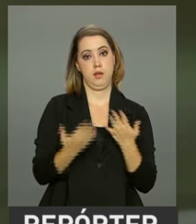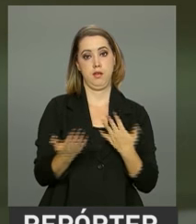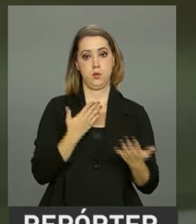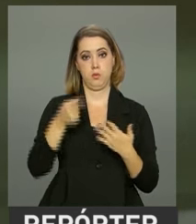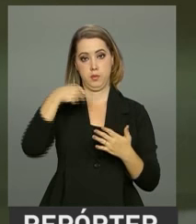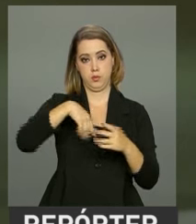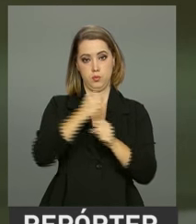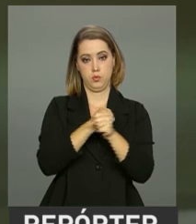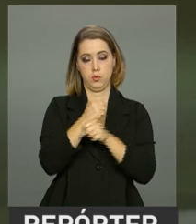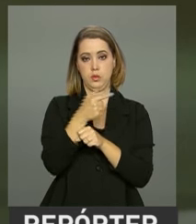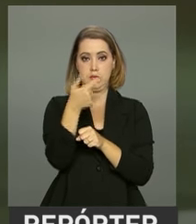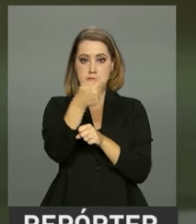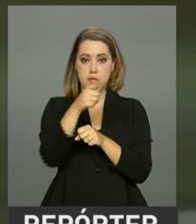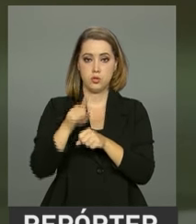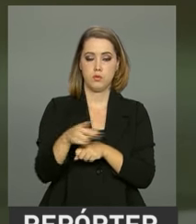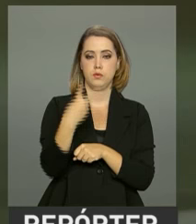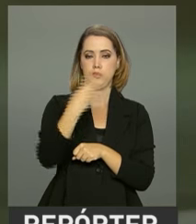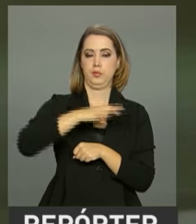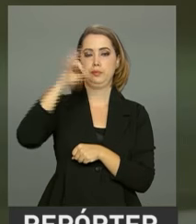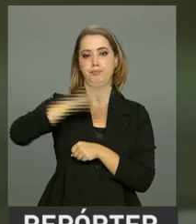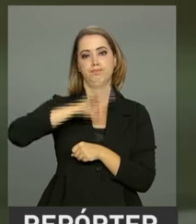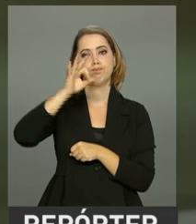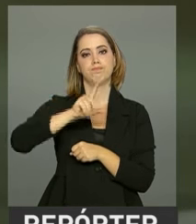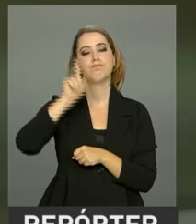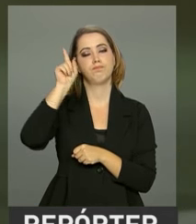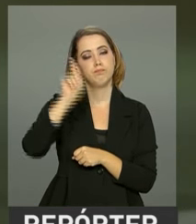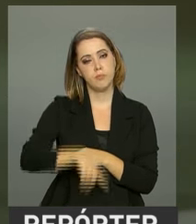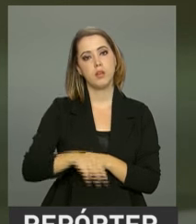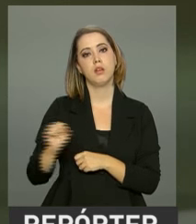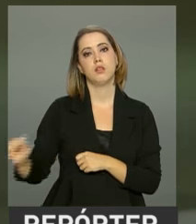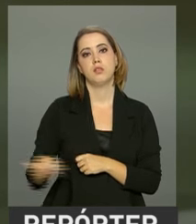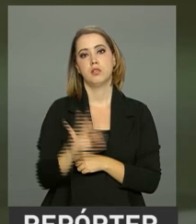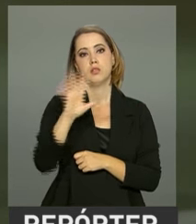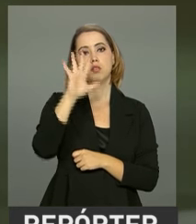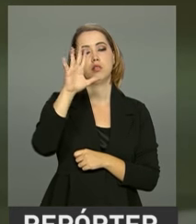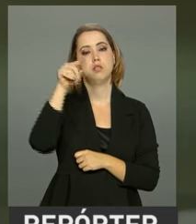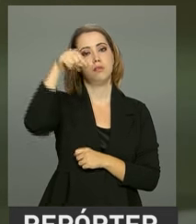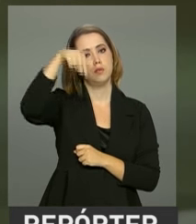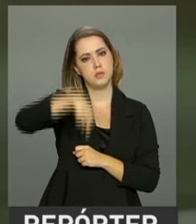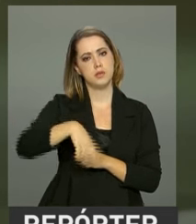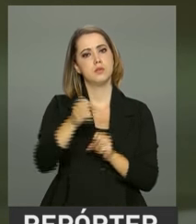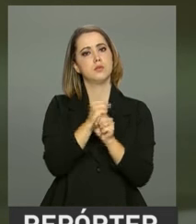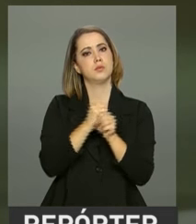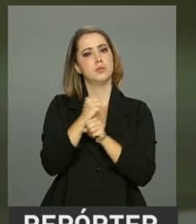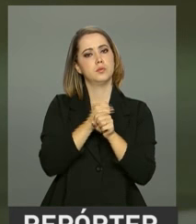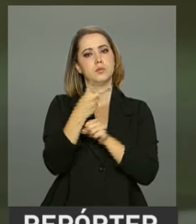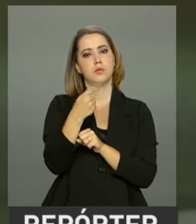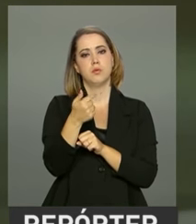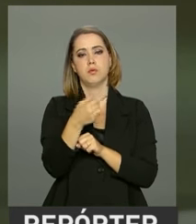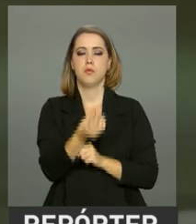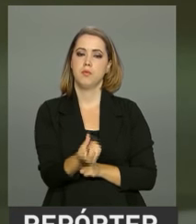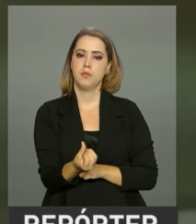em 7,2 que é o índice de inflação previsto para